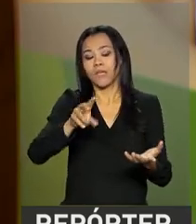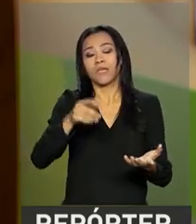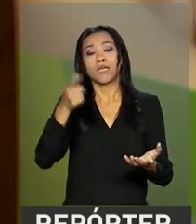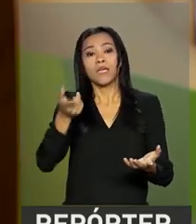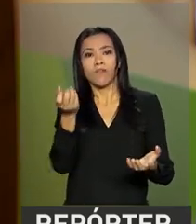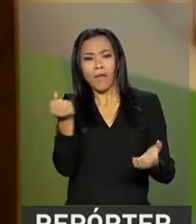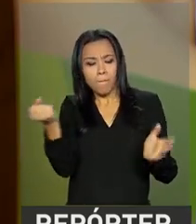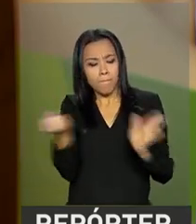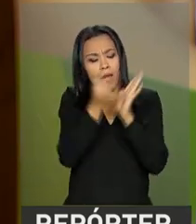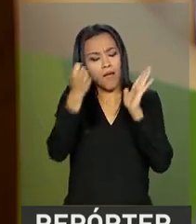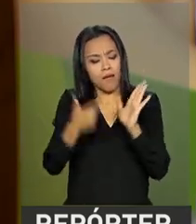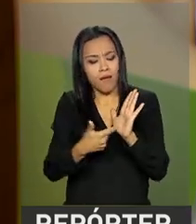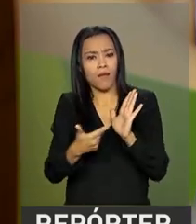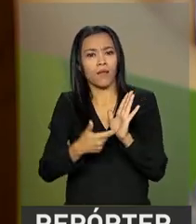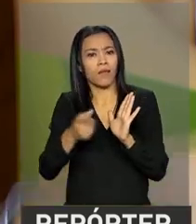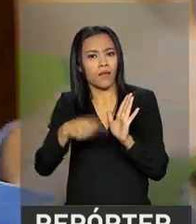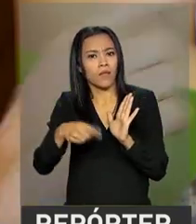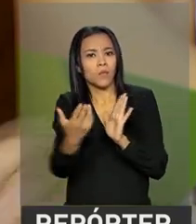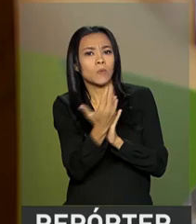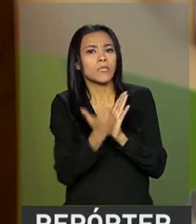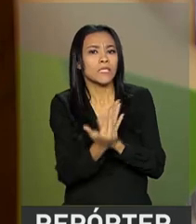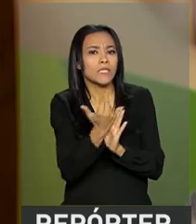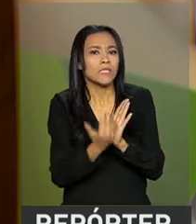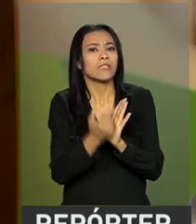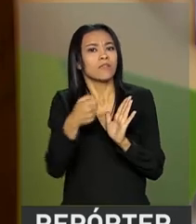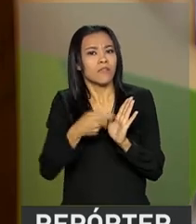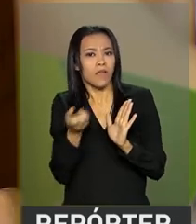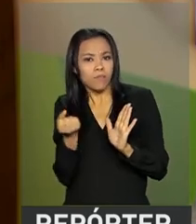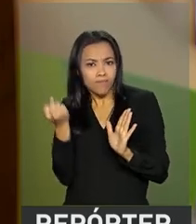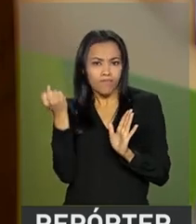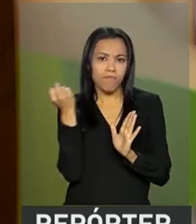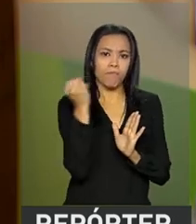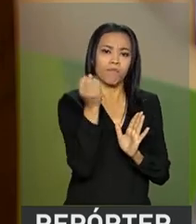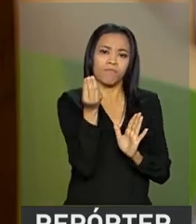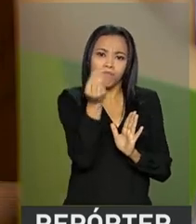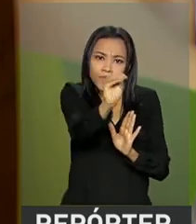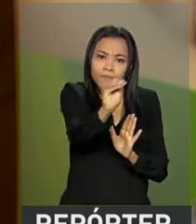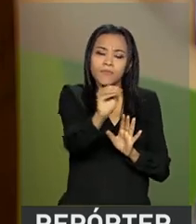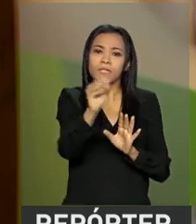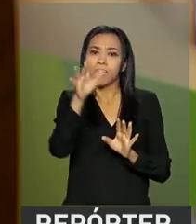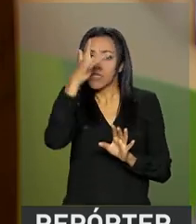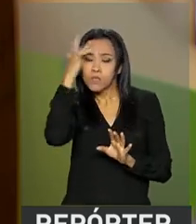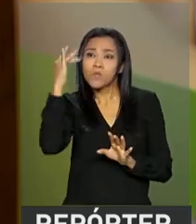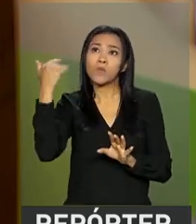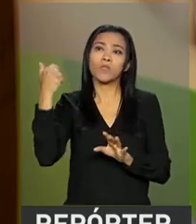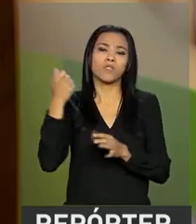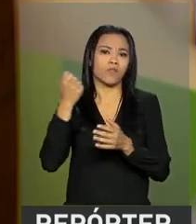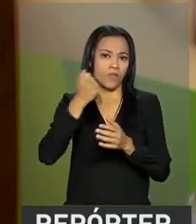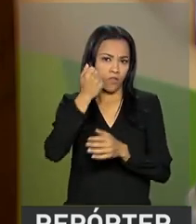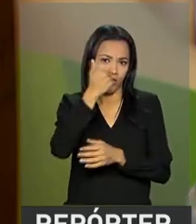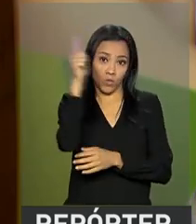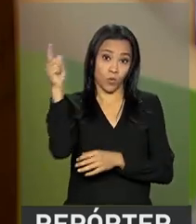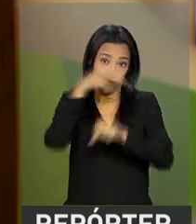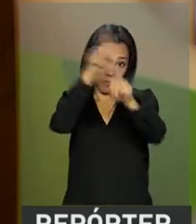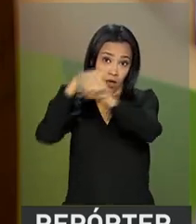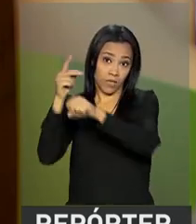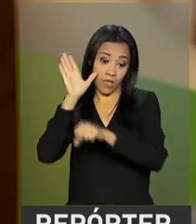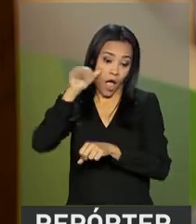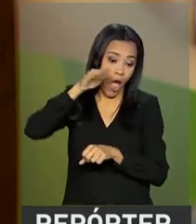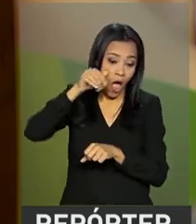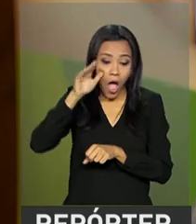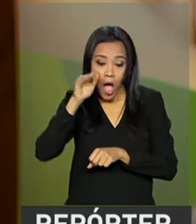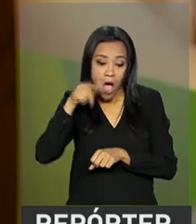marca vai ter um símbolo que também vai levar esse site e os consumidores estrangeiros dos produtos brasileiros vão poder